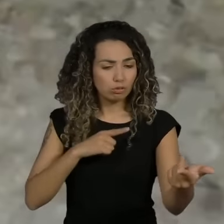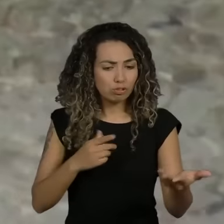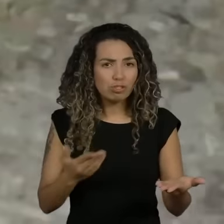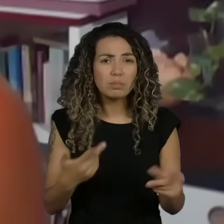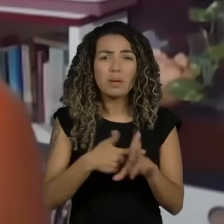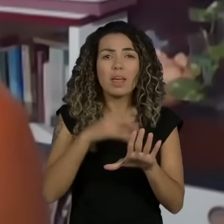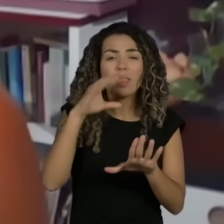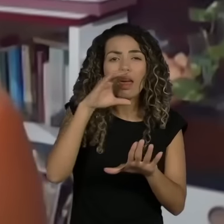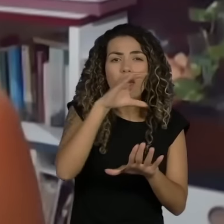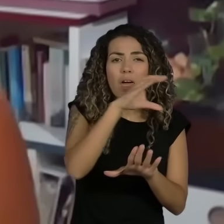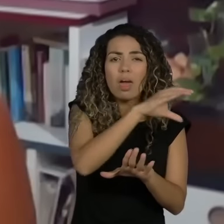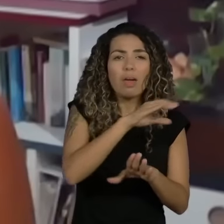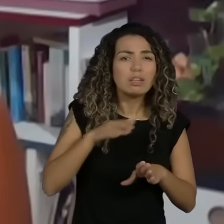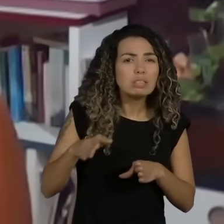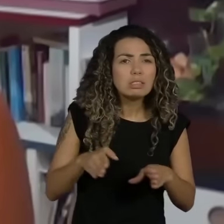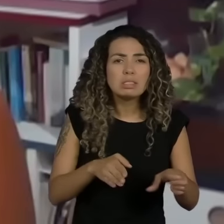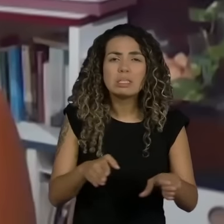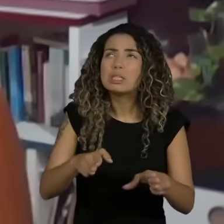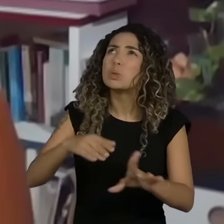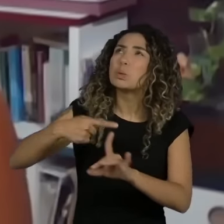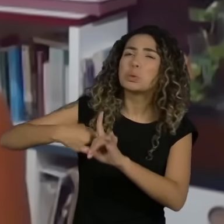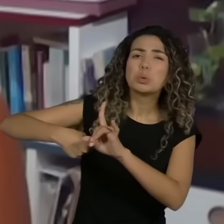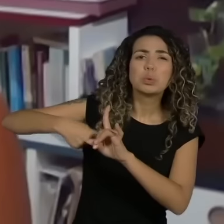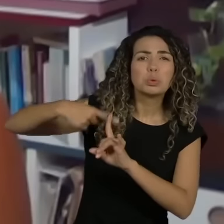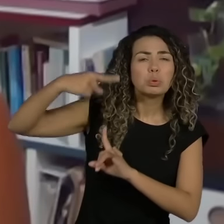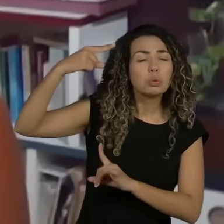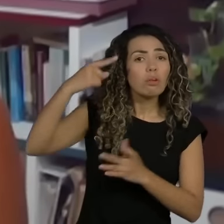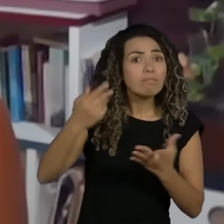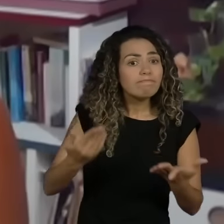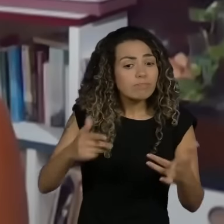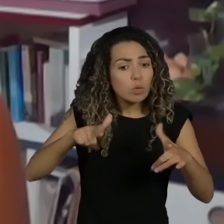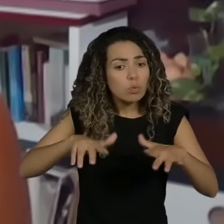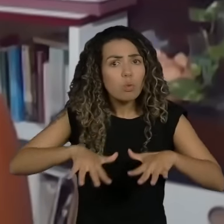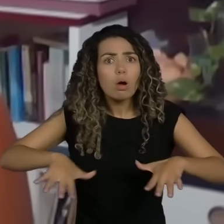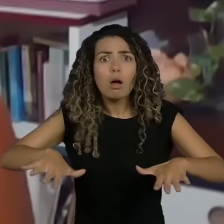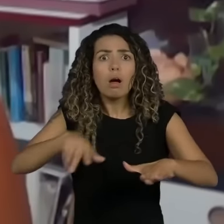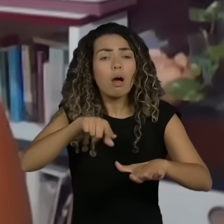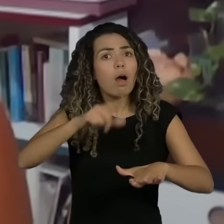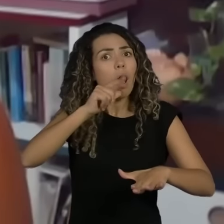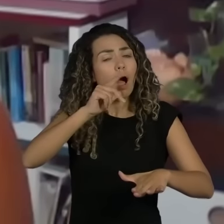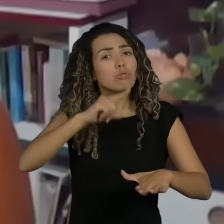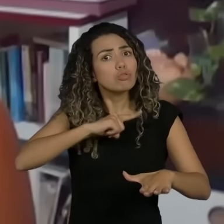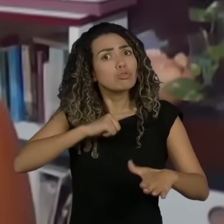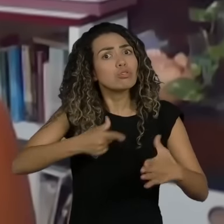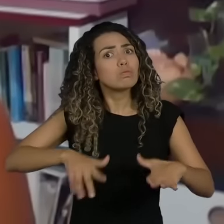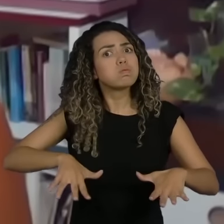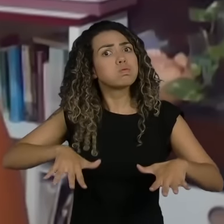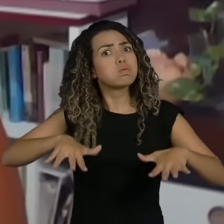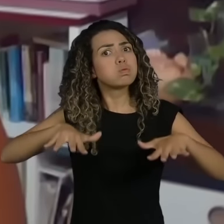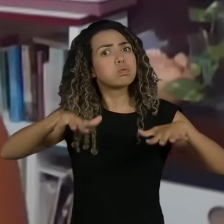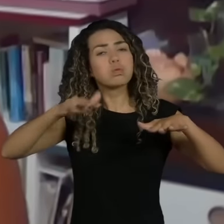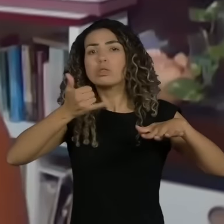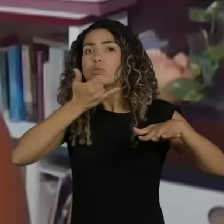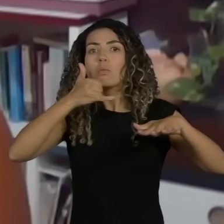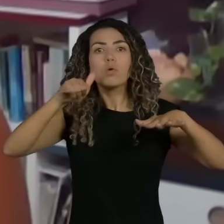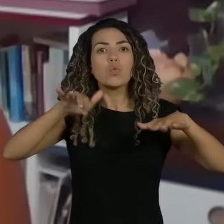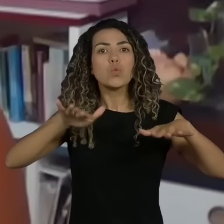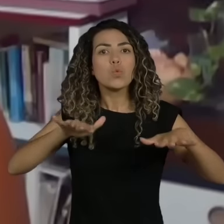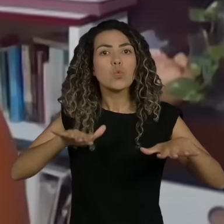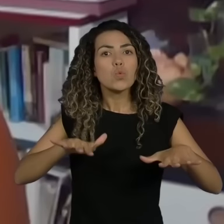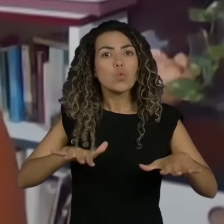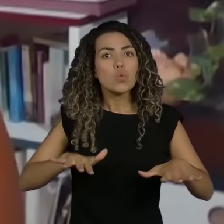né? E ironicamente numa região que é tão rica em água, e essas populações tradicionais elas tiveram